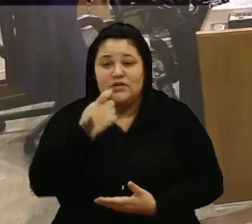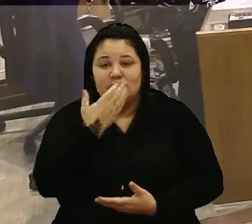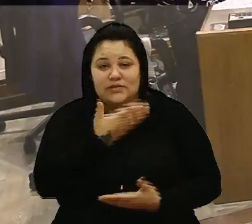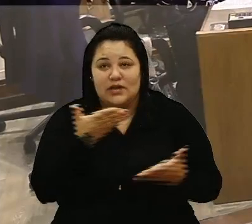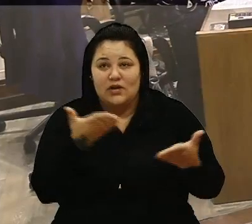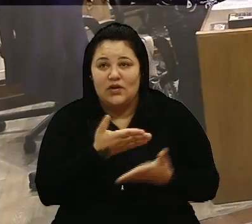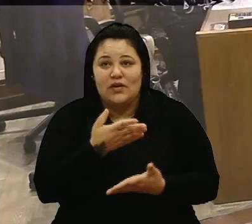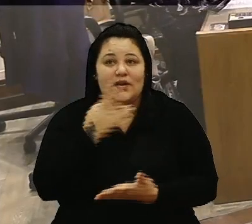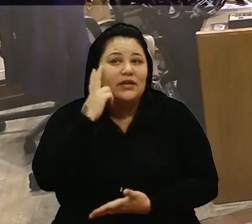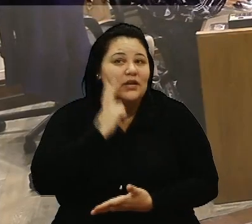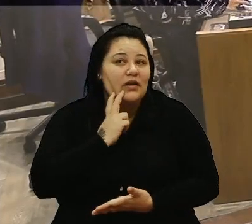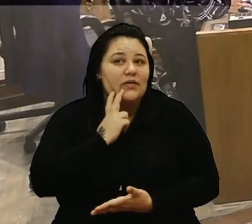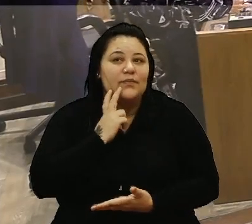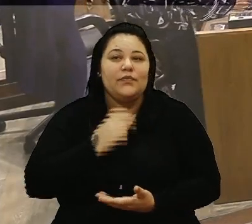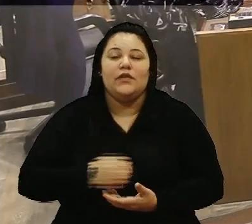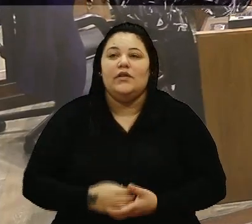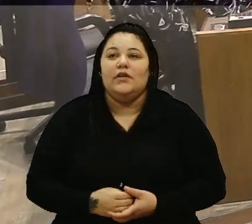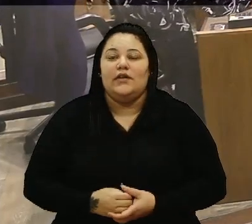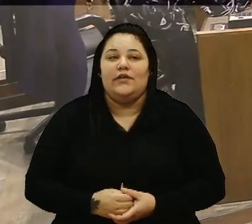Daniel Santos.